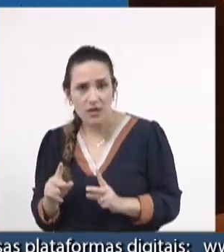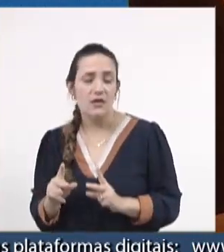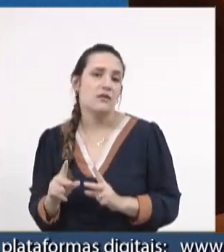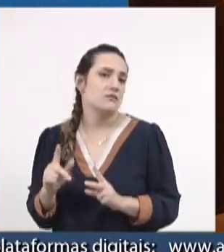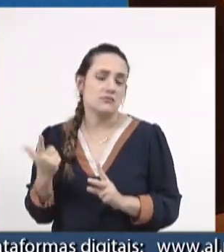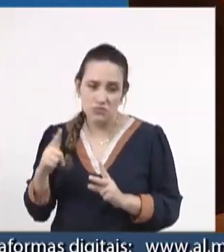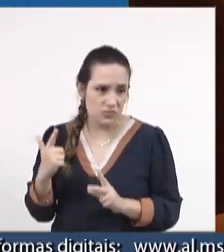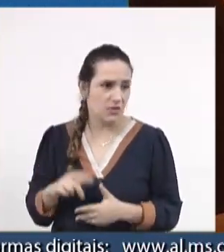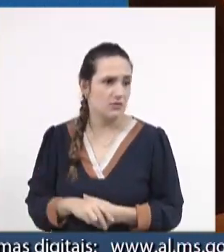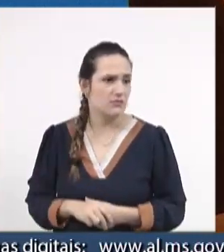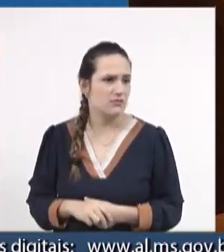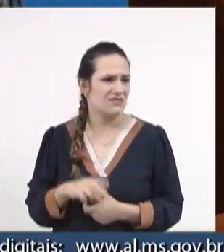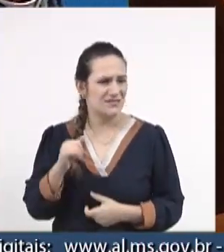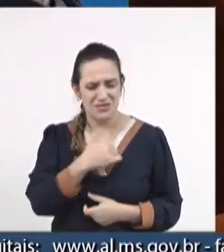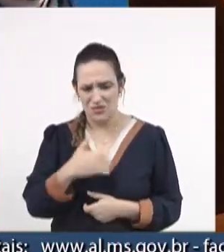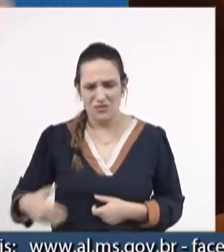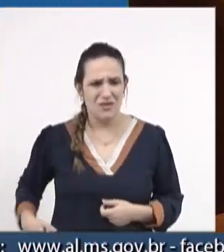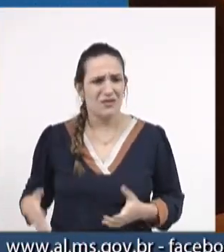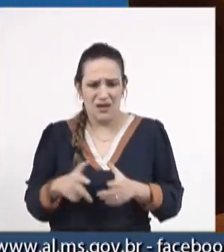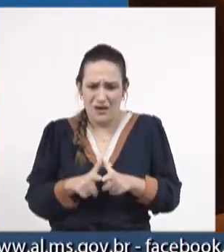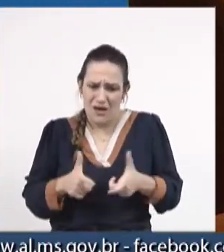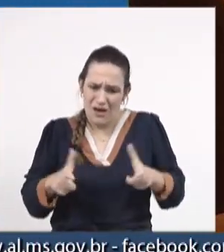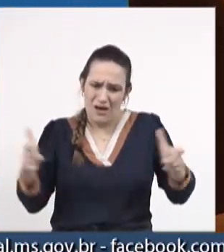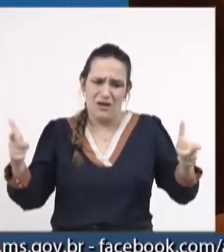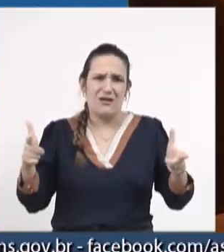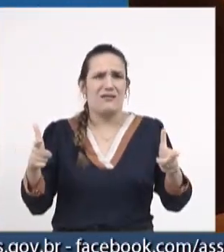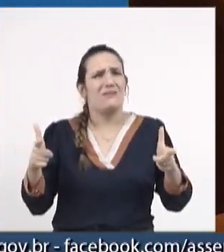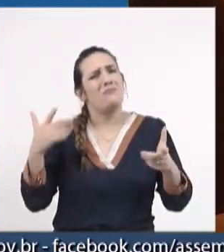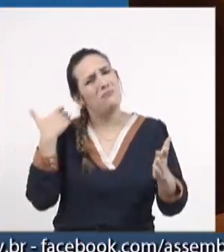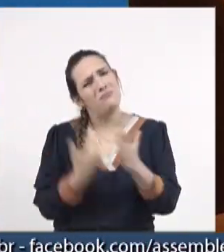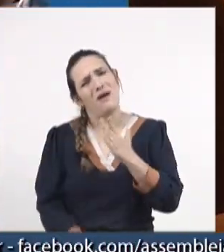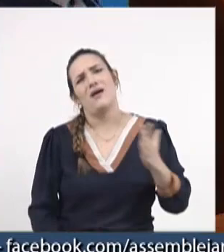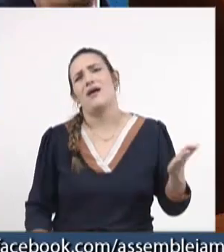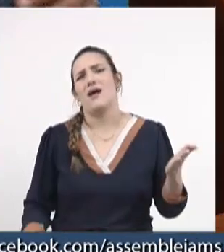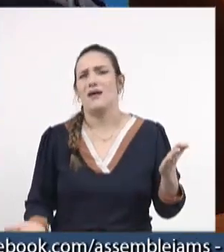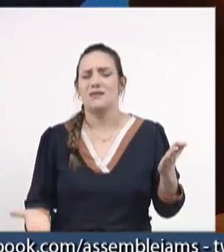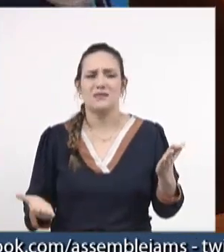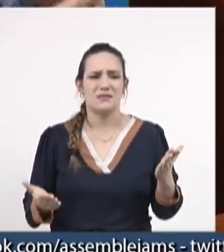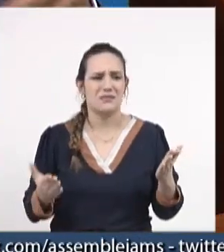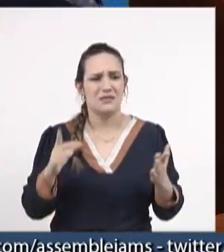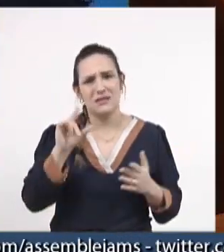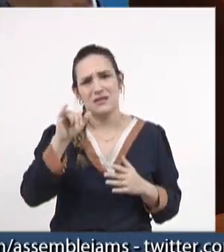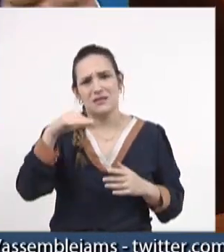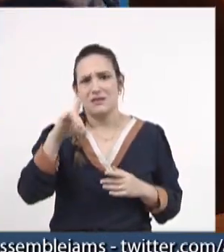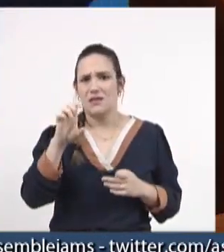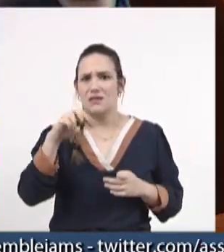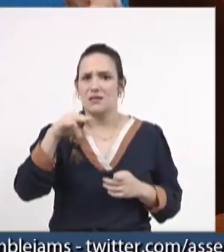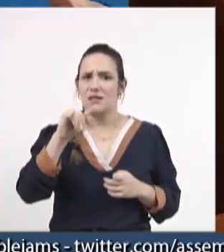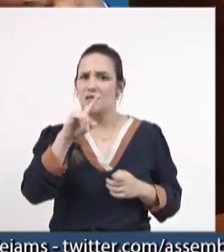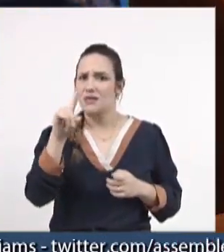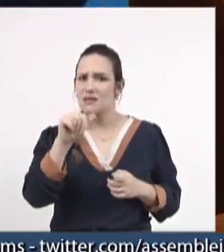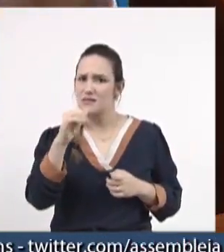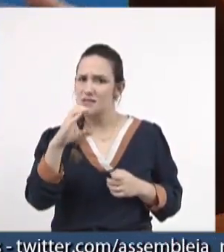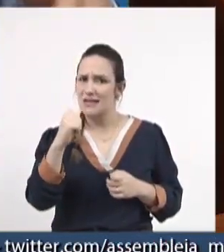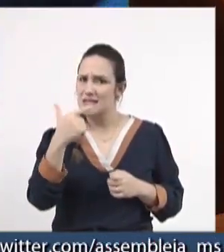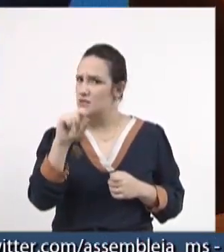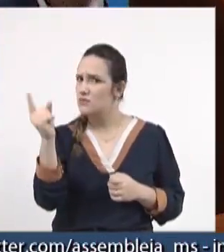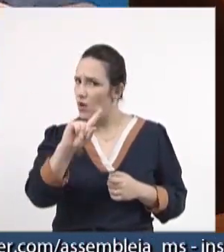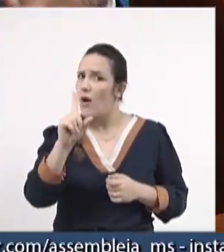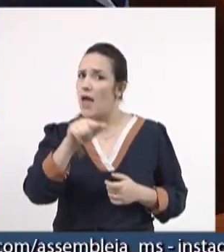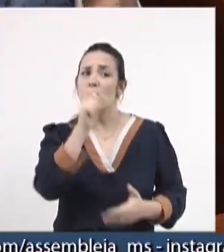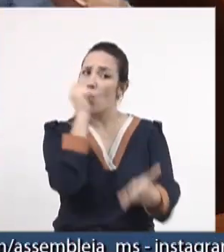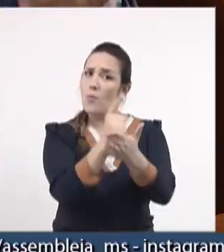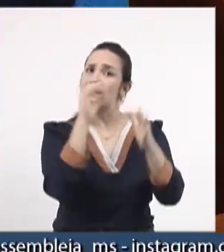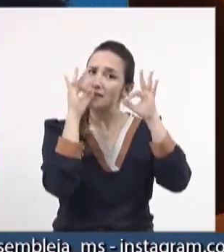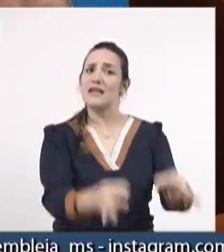expansão, larga a mão dessa utopia de indenização. Tem que colocar, o governo federal vai comprar a luz